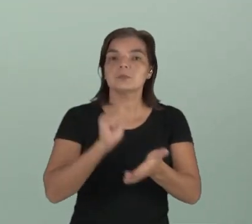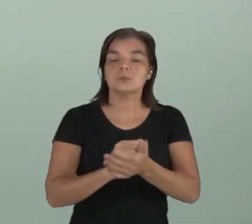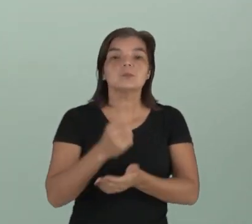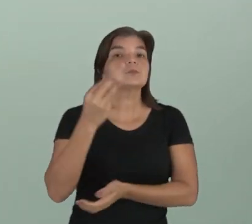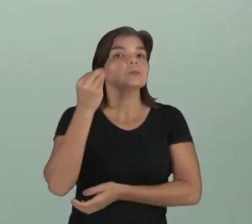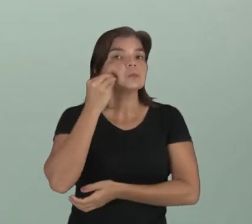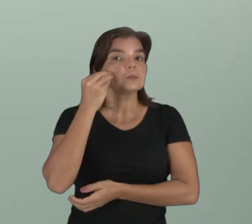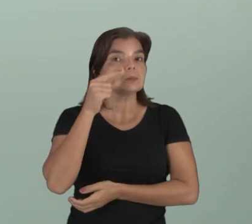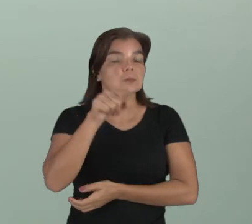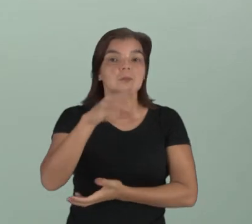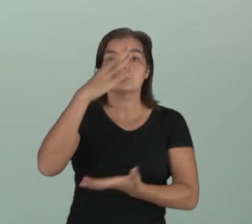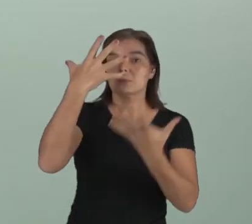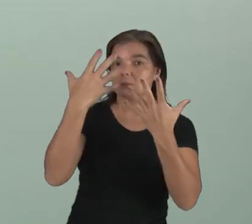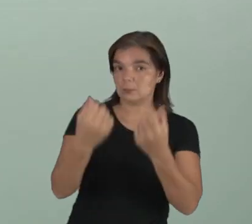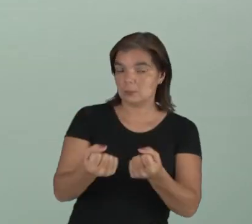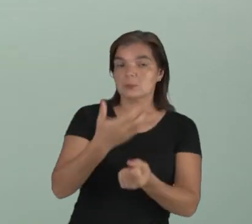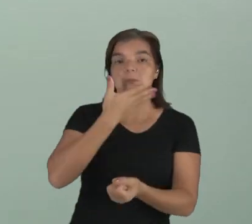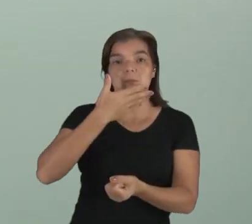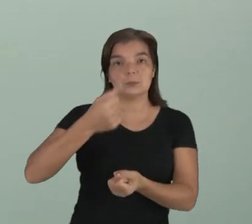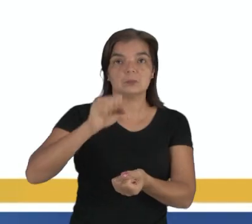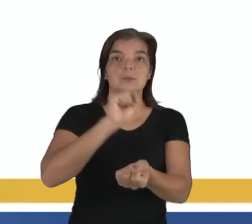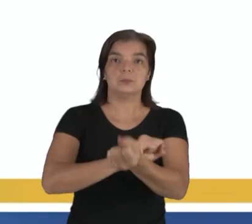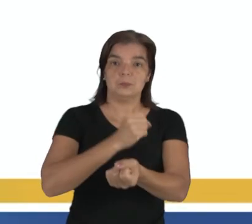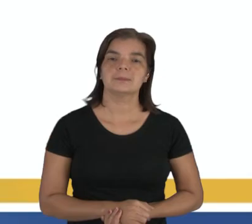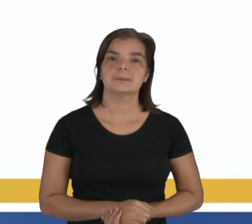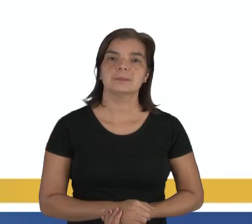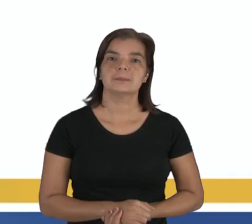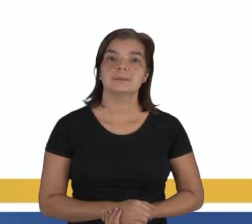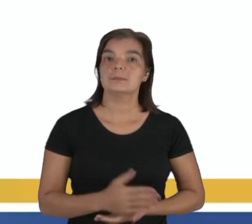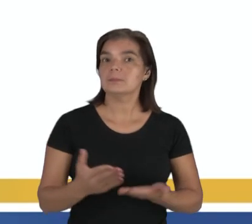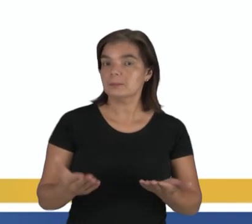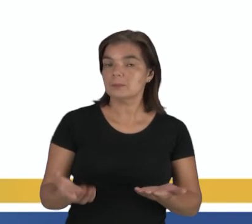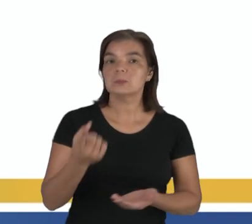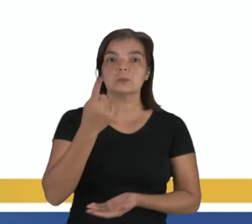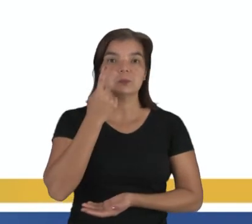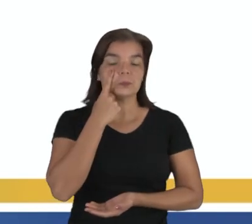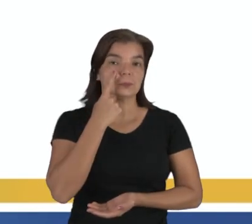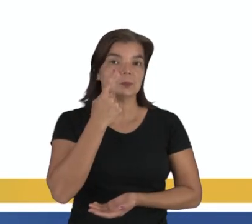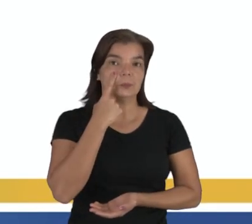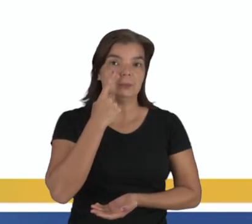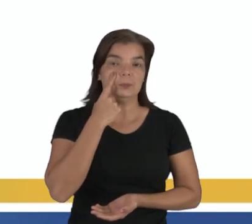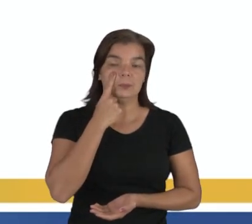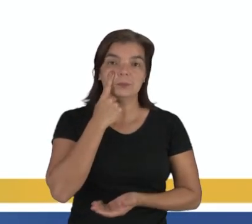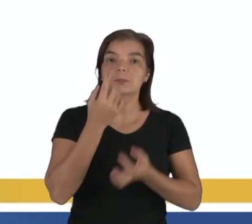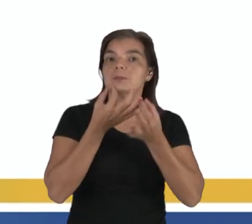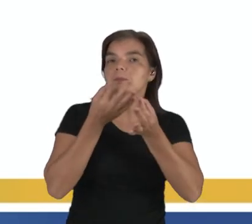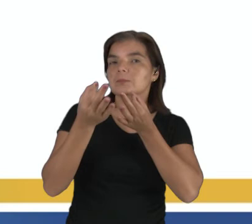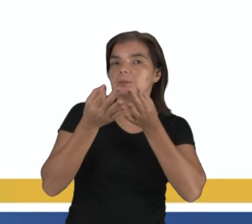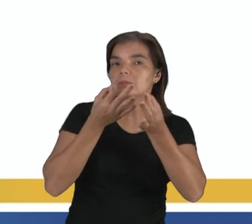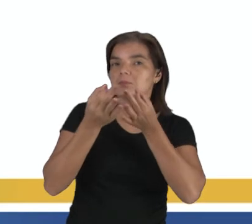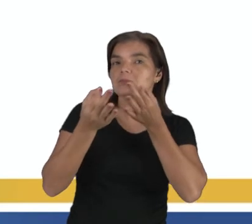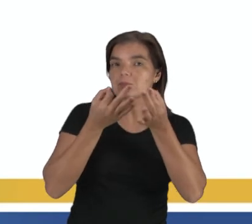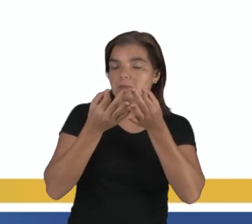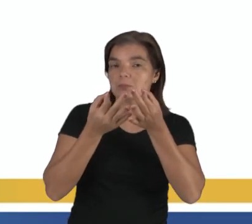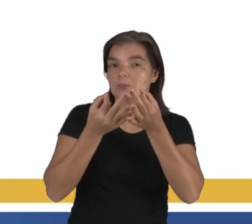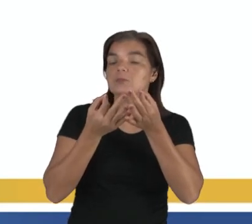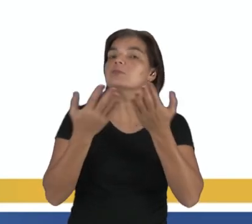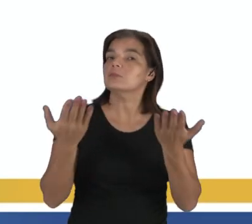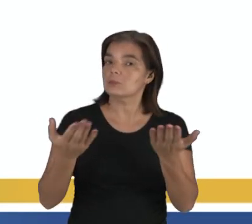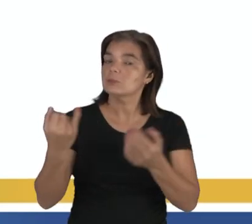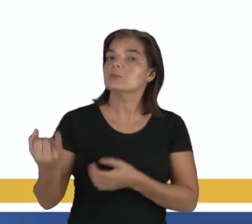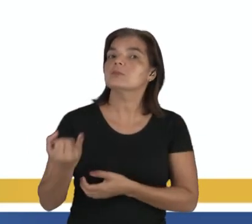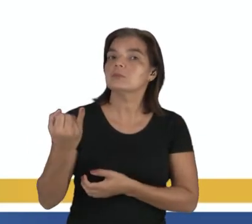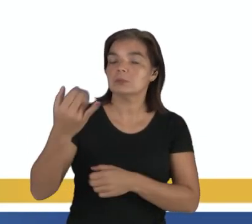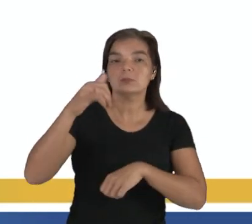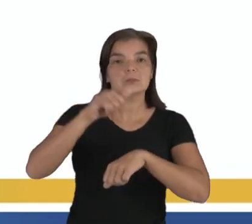te convencer de que lockdown é a melhor saída. Então, gente, observem aqui nesse argumento, que é um argumento muito forte,